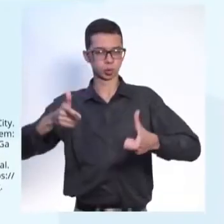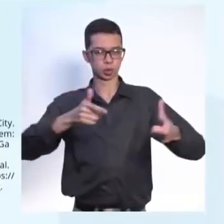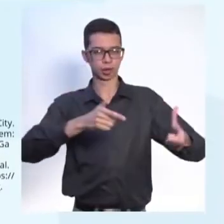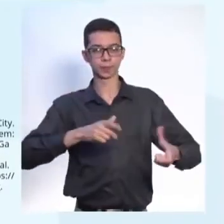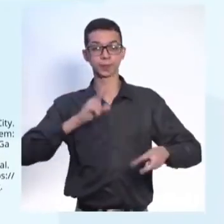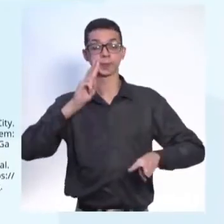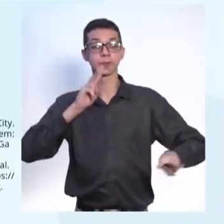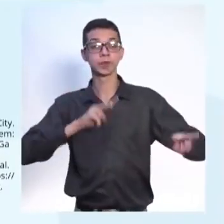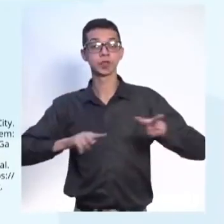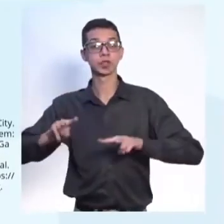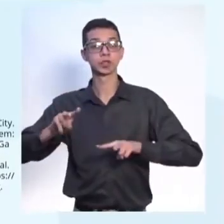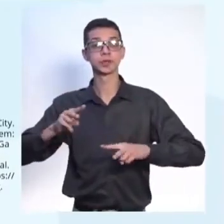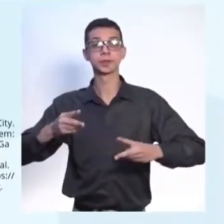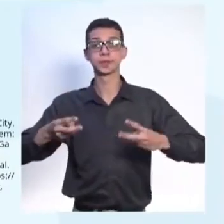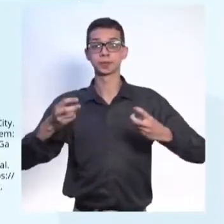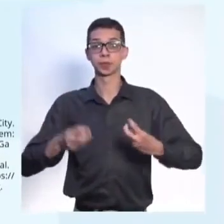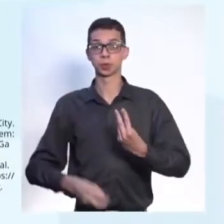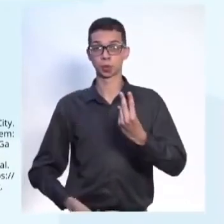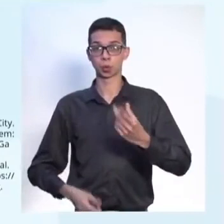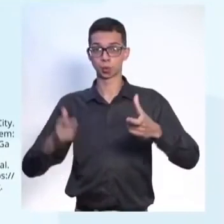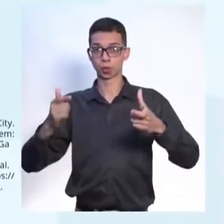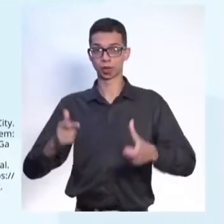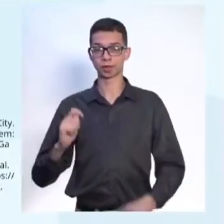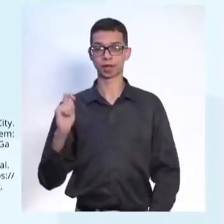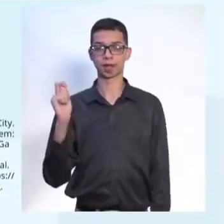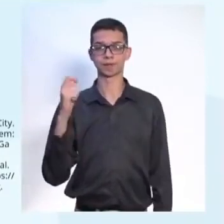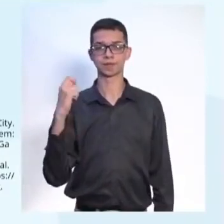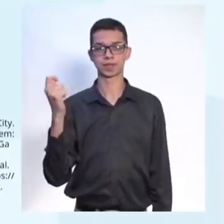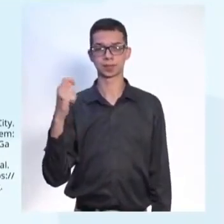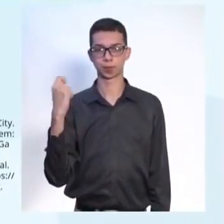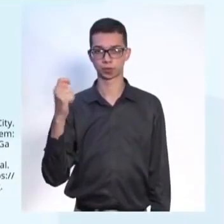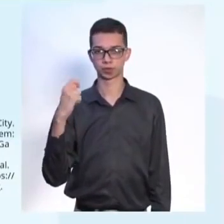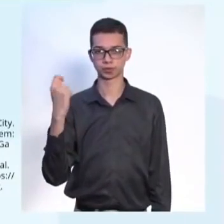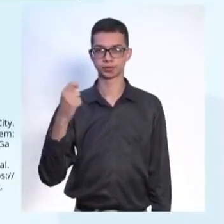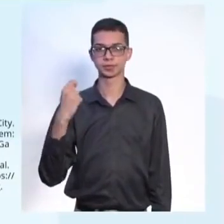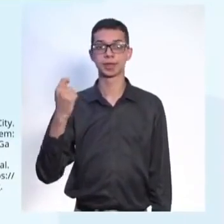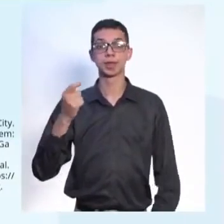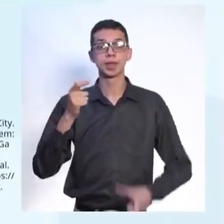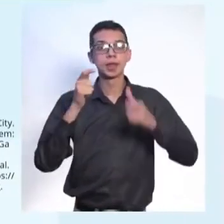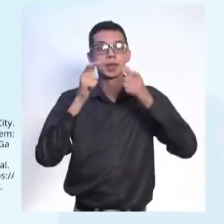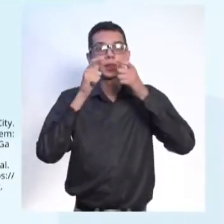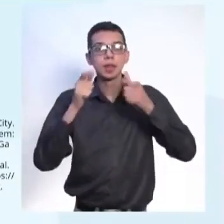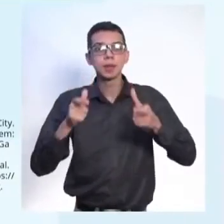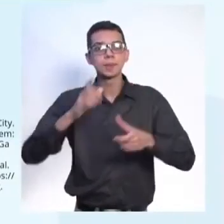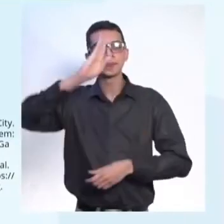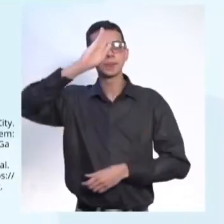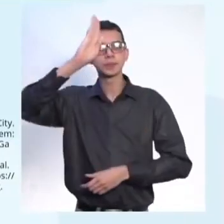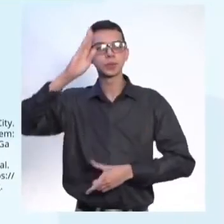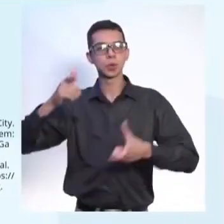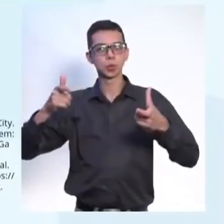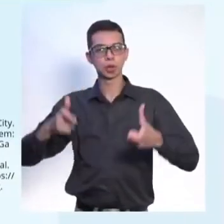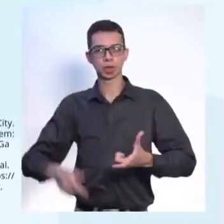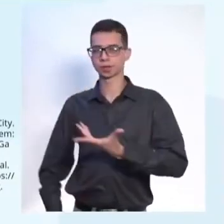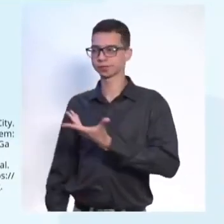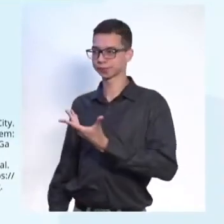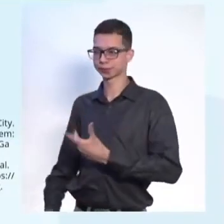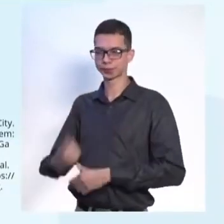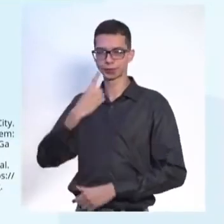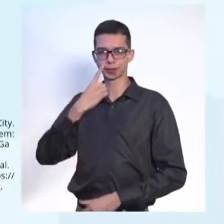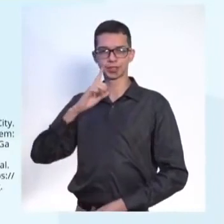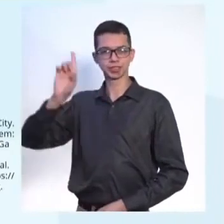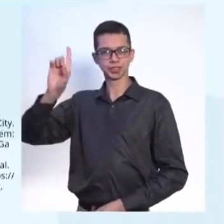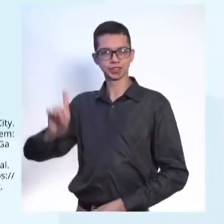né, da Avenida Paulista. A mais interessante aí é a imagem do lado